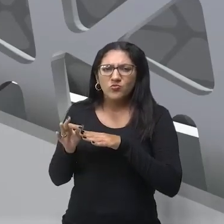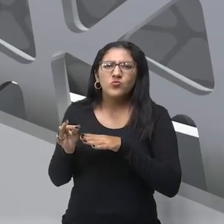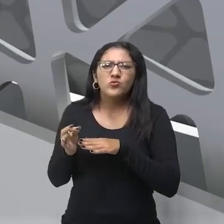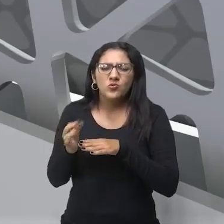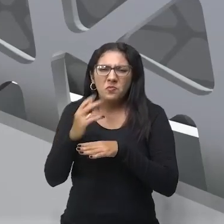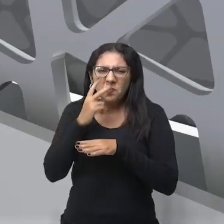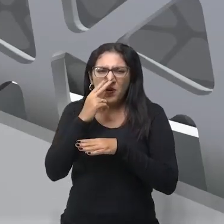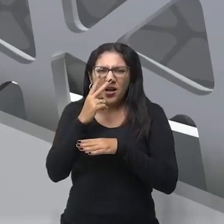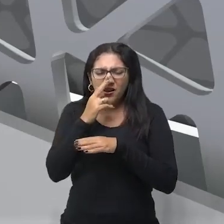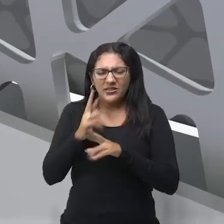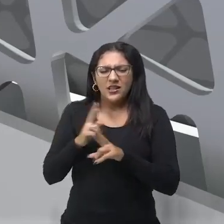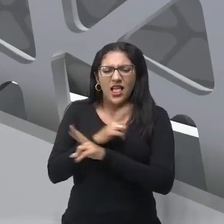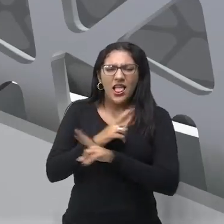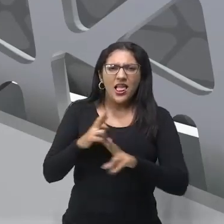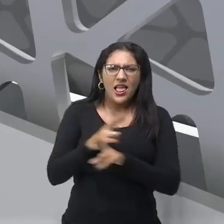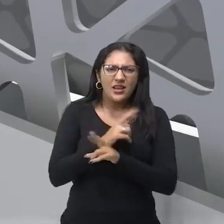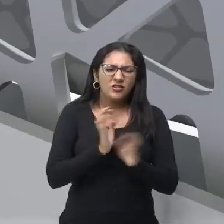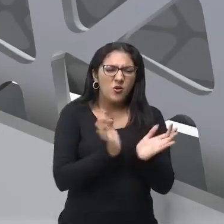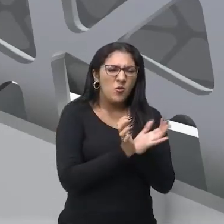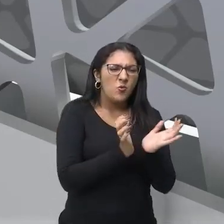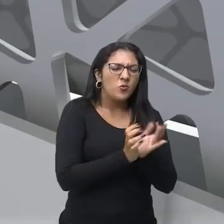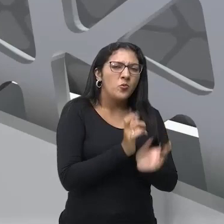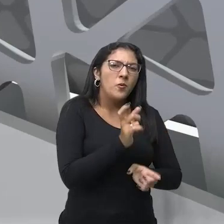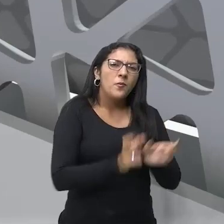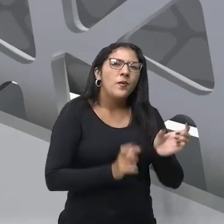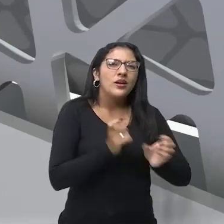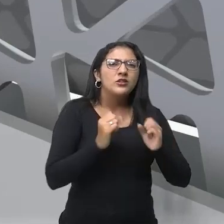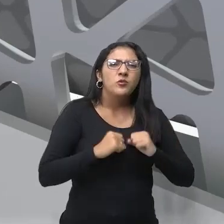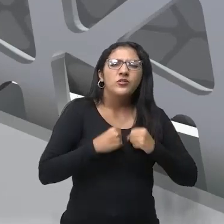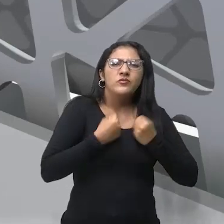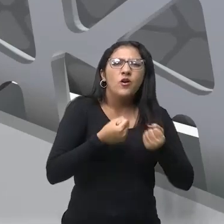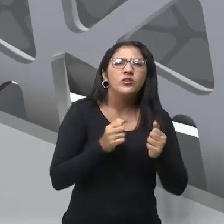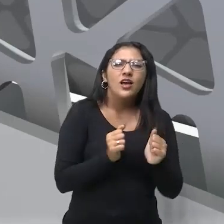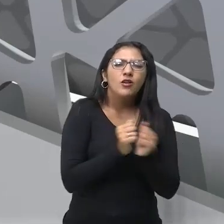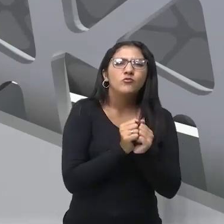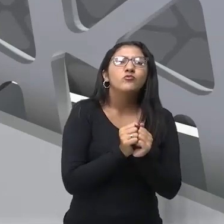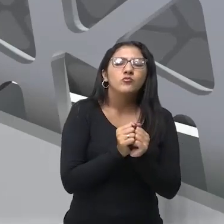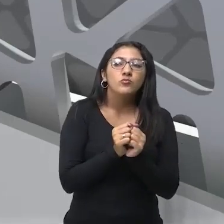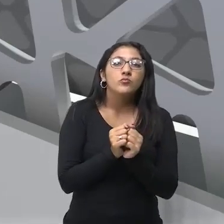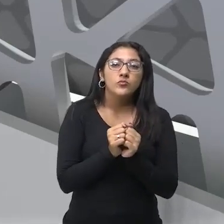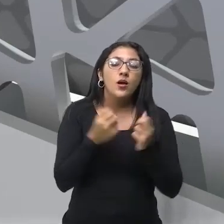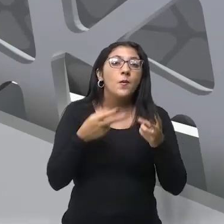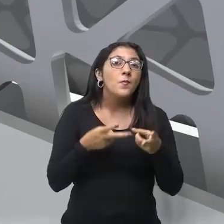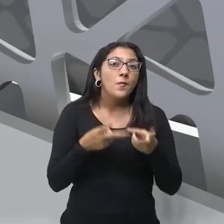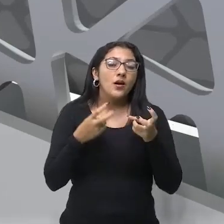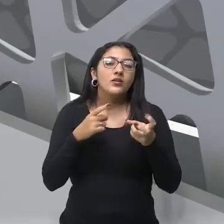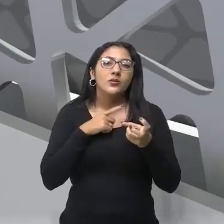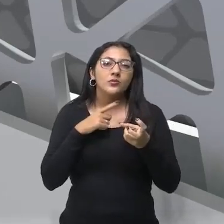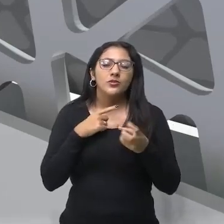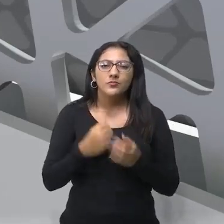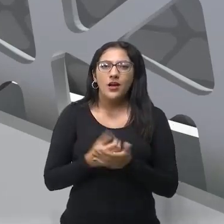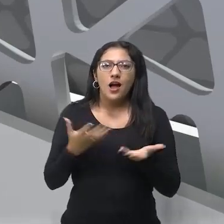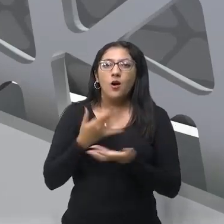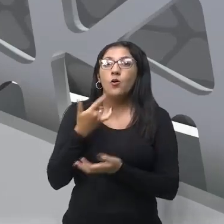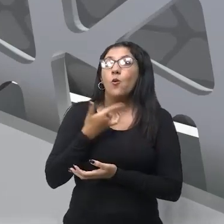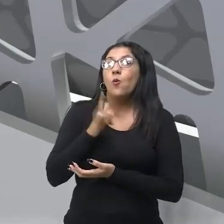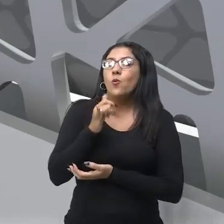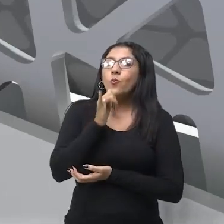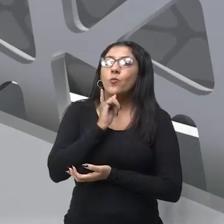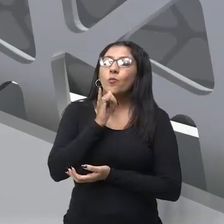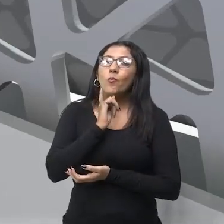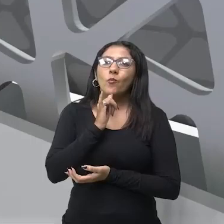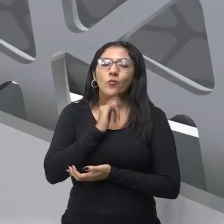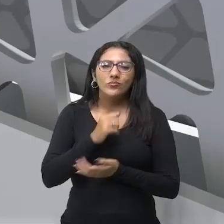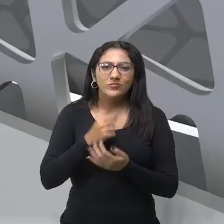união de pessoas para fazer, né, para fazer algo em conjunto, foi observada agora em uma